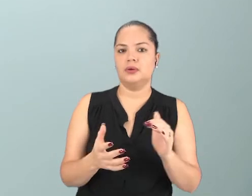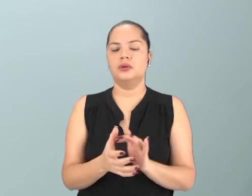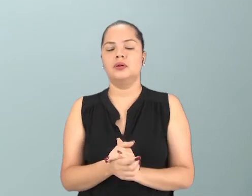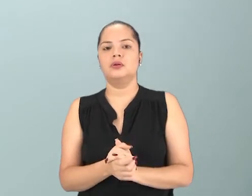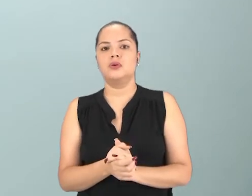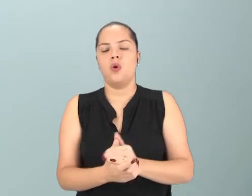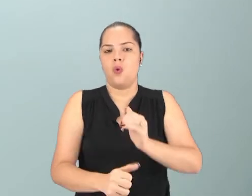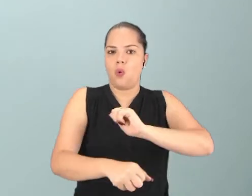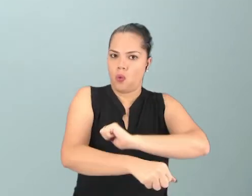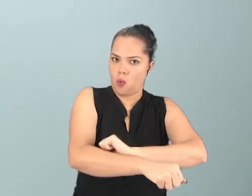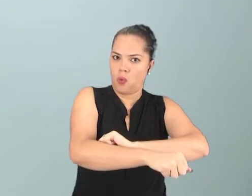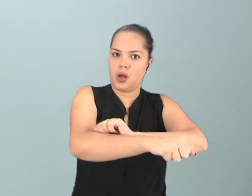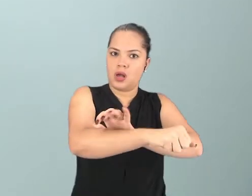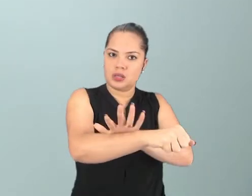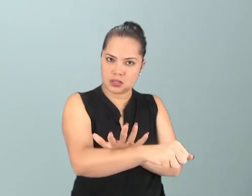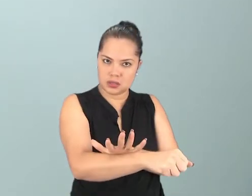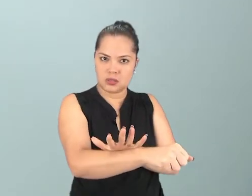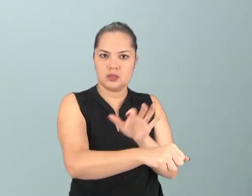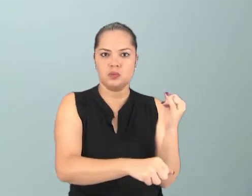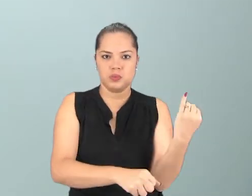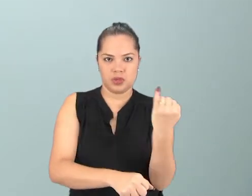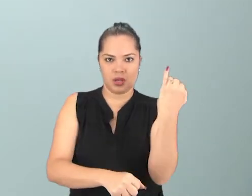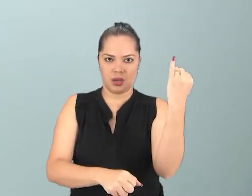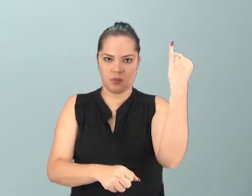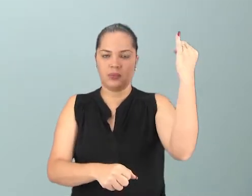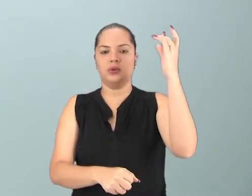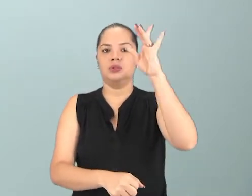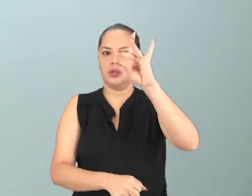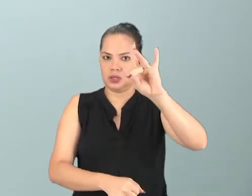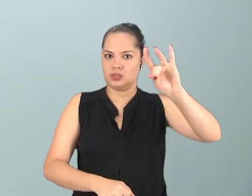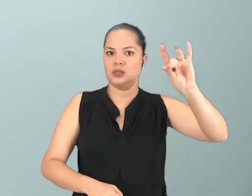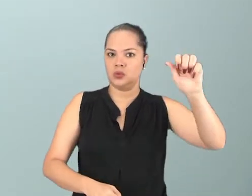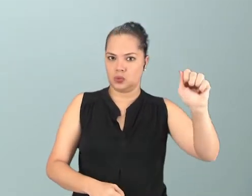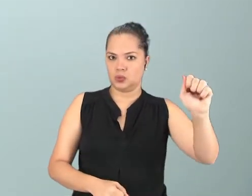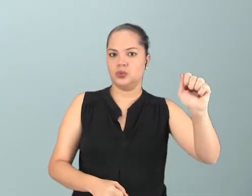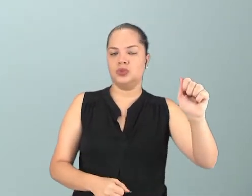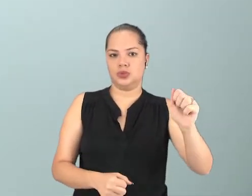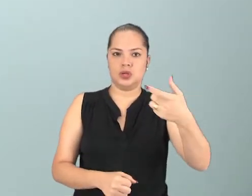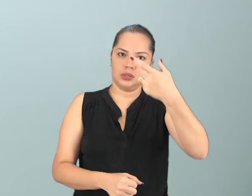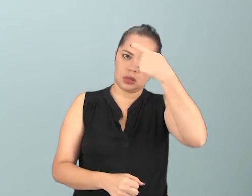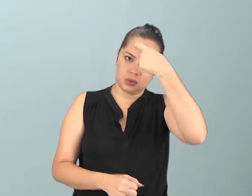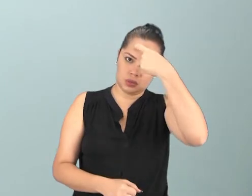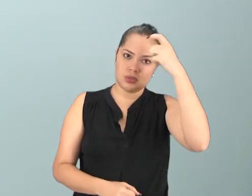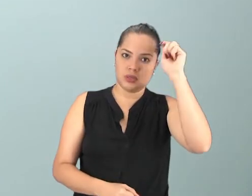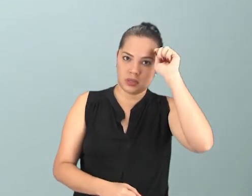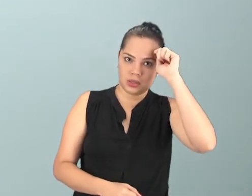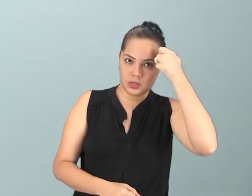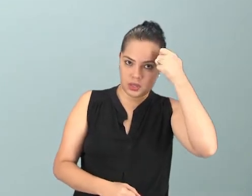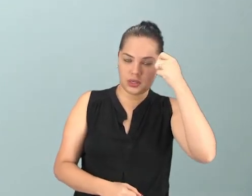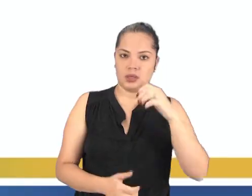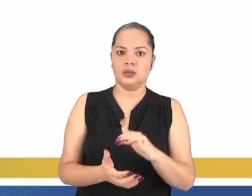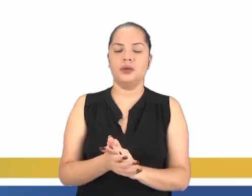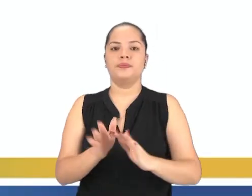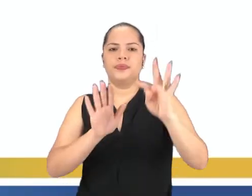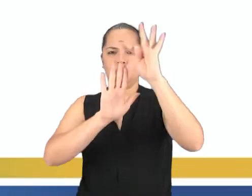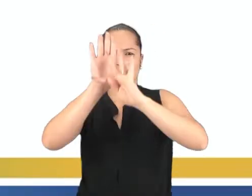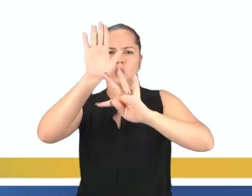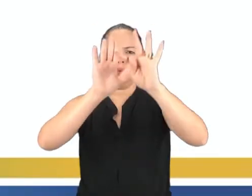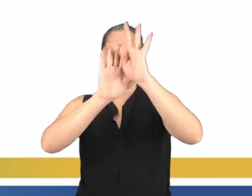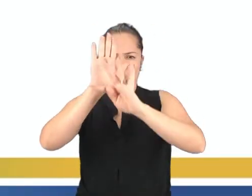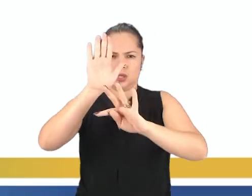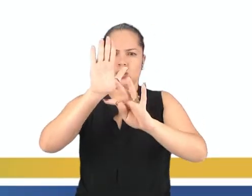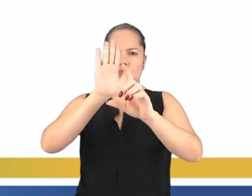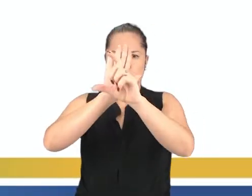o racismo e a necessidade de uma data para comemorar a consciência negra. No primeiro parágrafo, qual